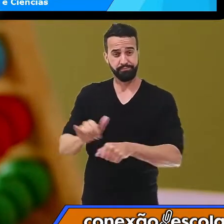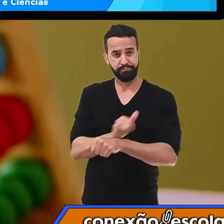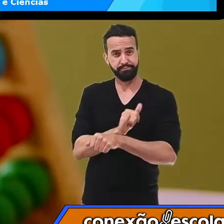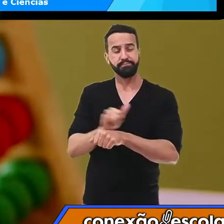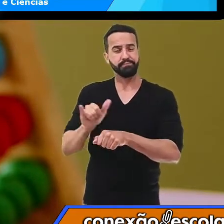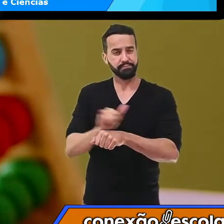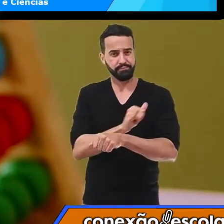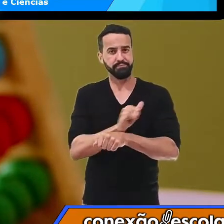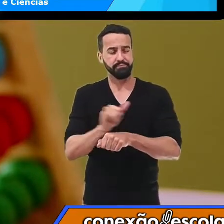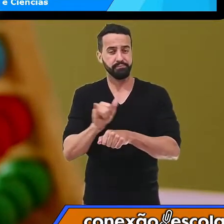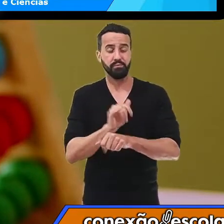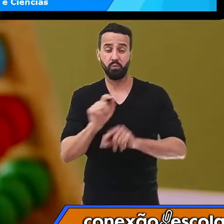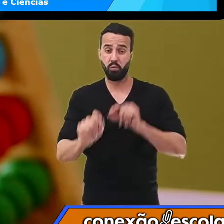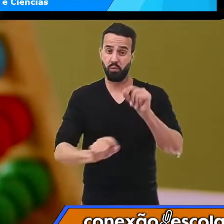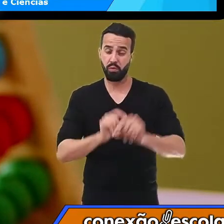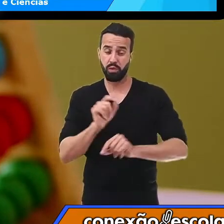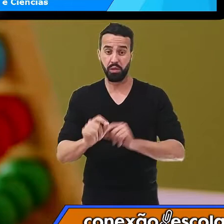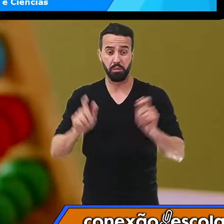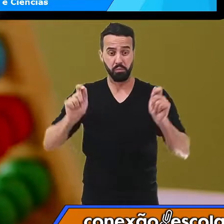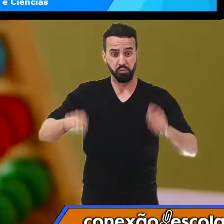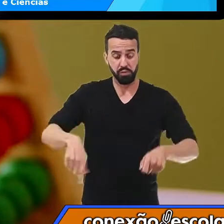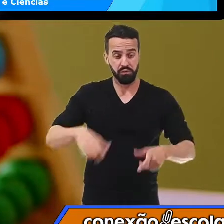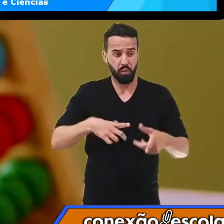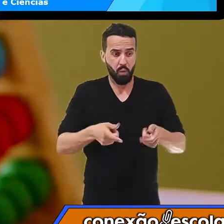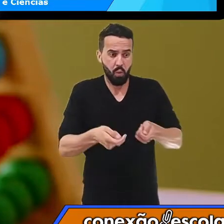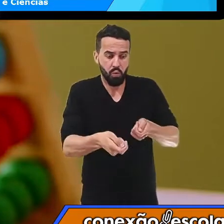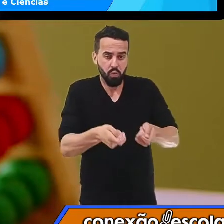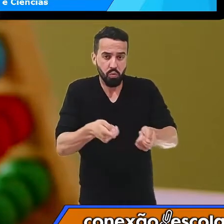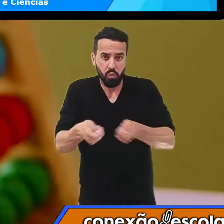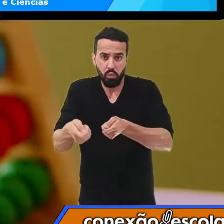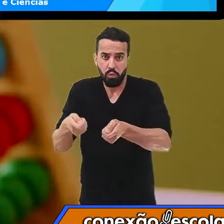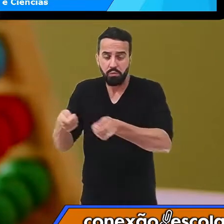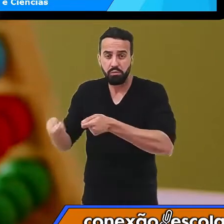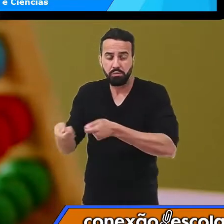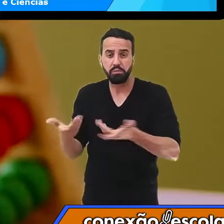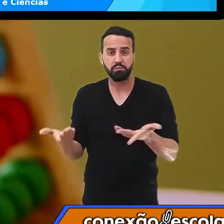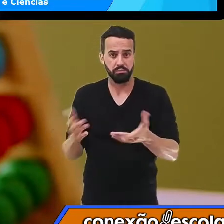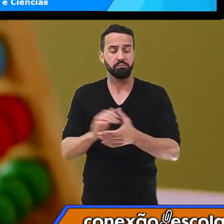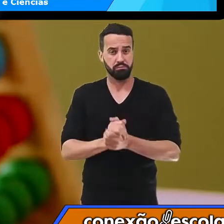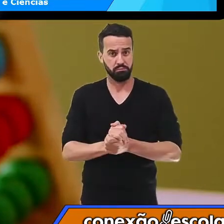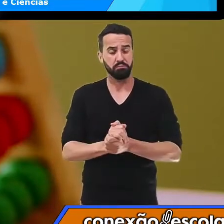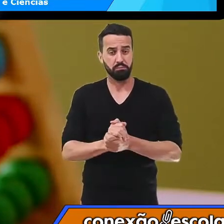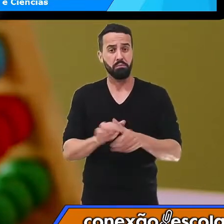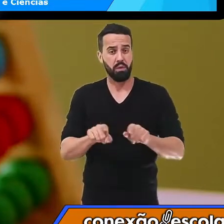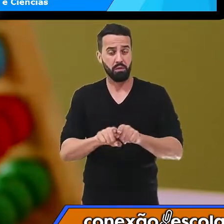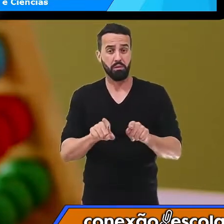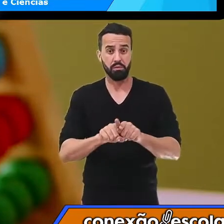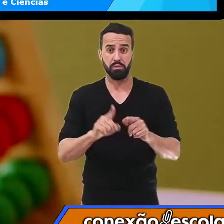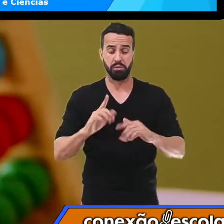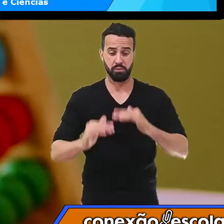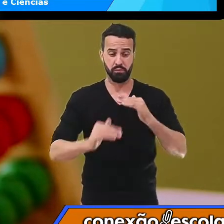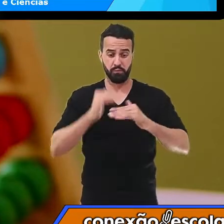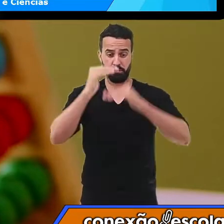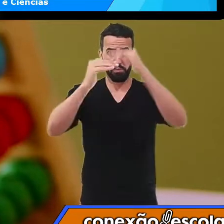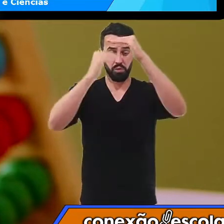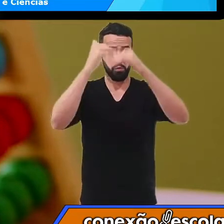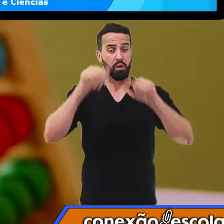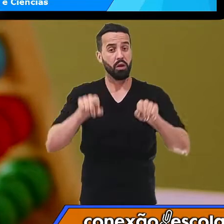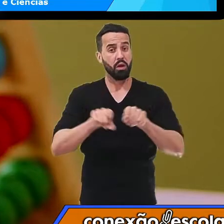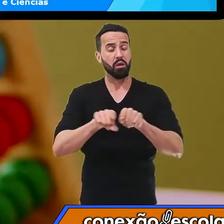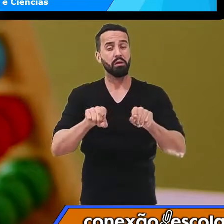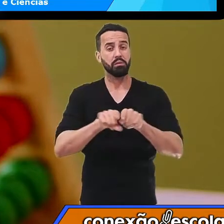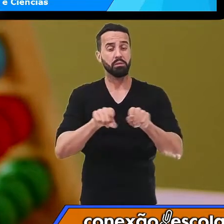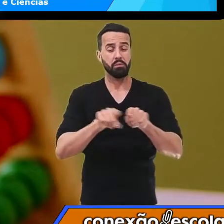estratégias para manter a harmonia entre o desenvolvimento e o meio ambiente natural,